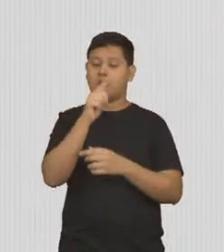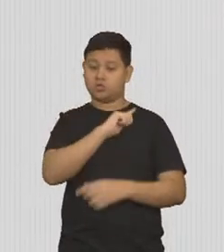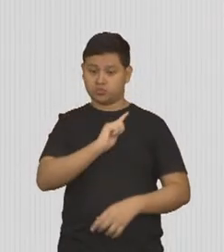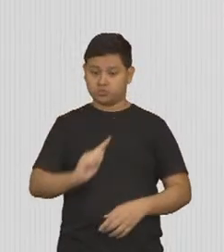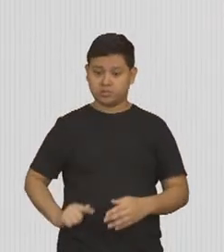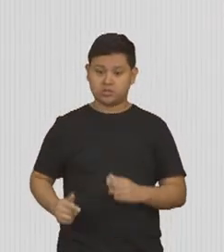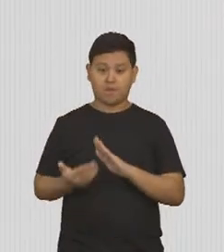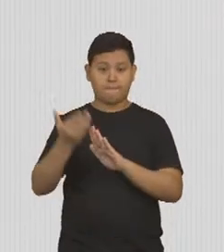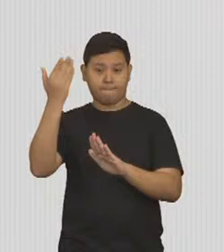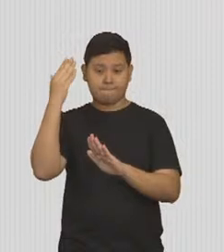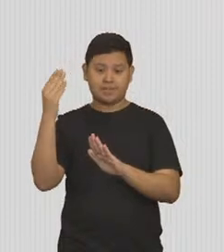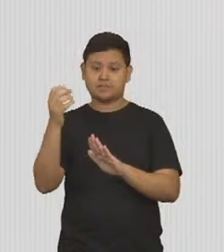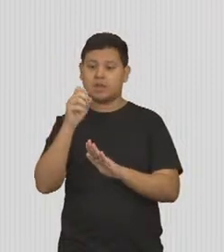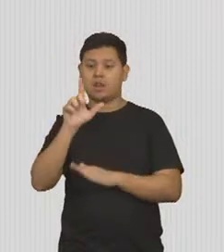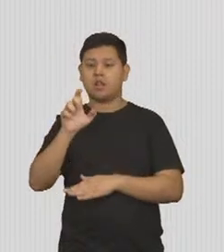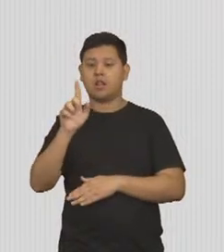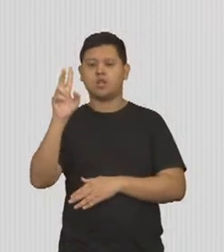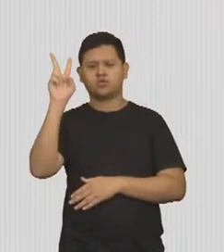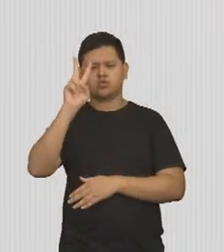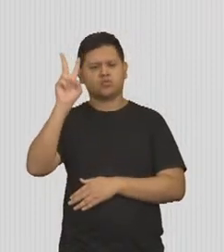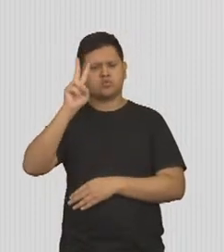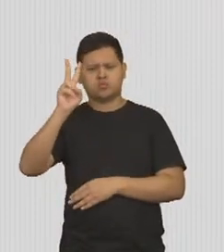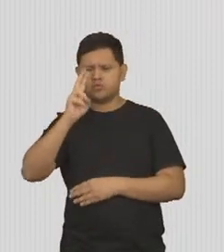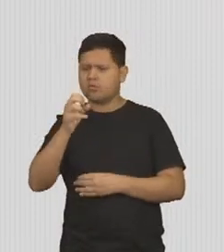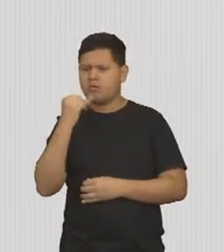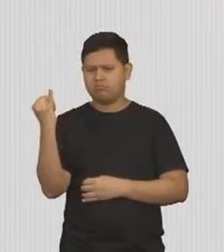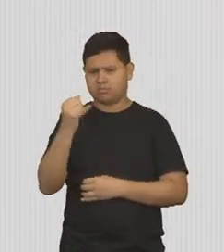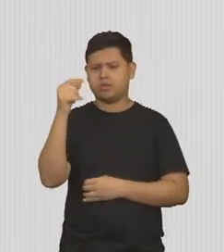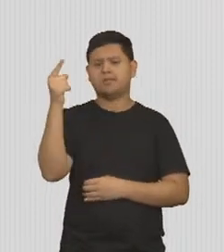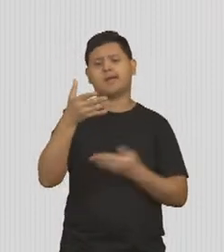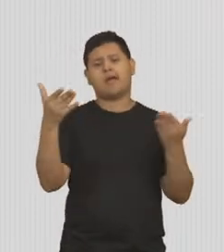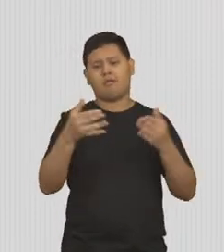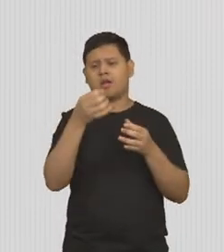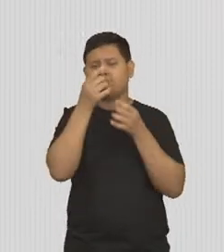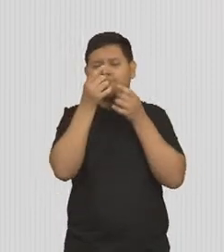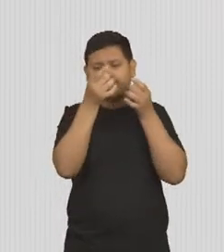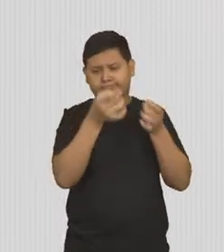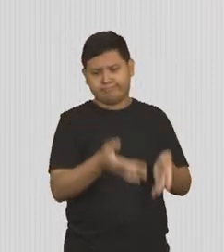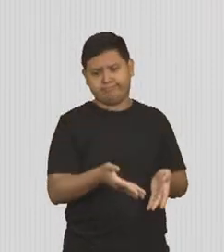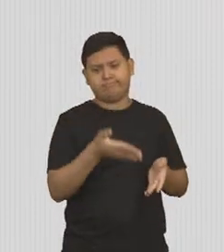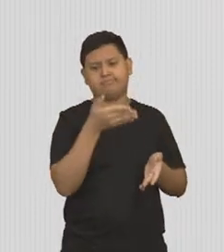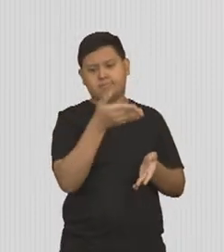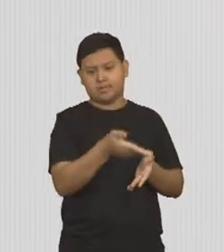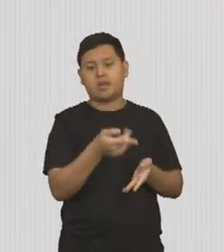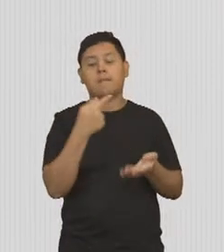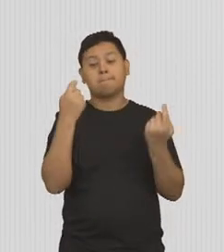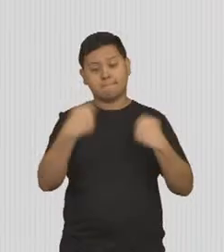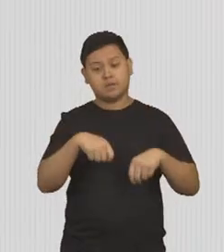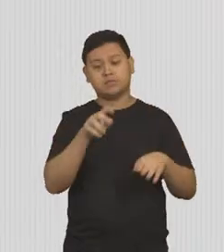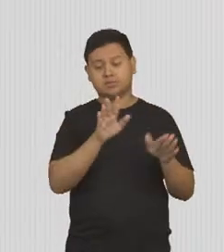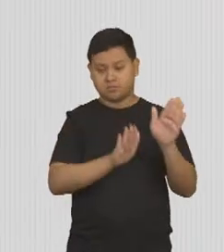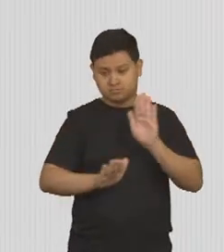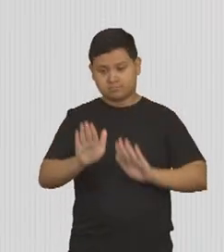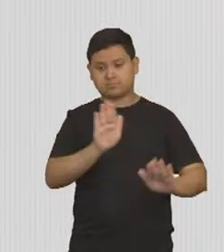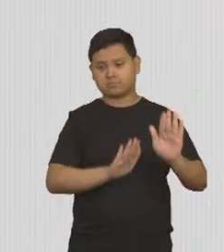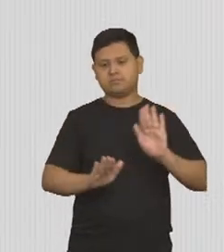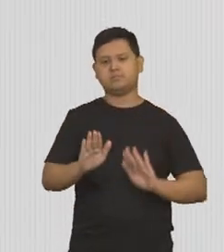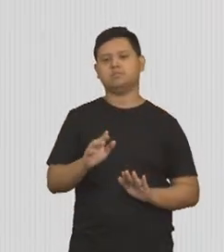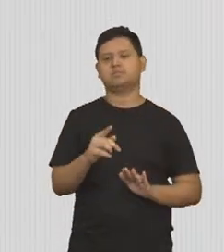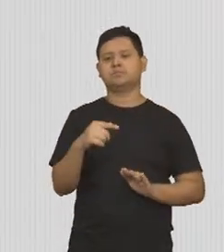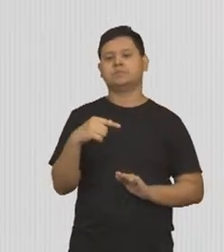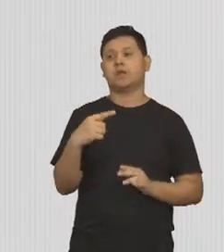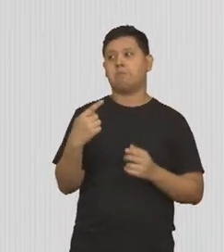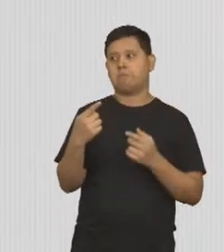do Isaías e que por algum motivo está sendo tão abandonado, né? Talvez algum motivo político, a gente espera que não, mas